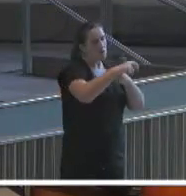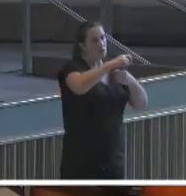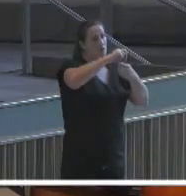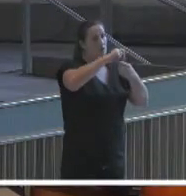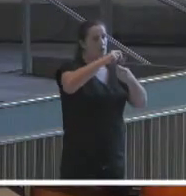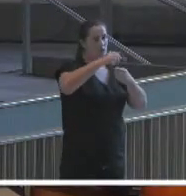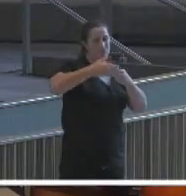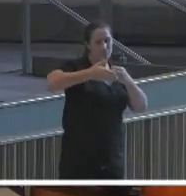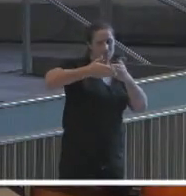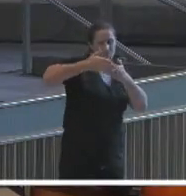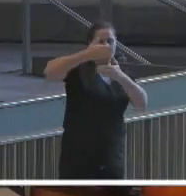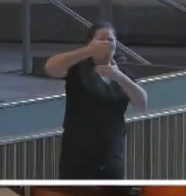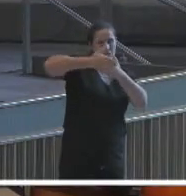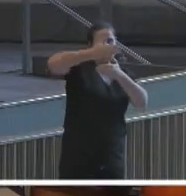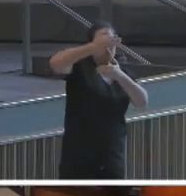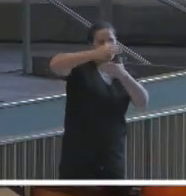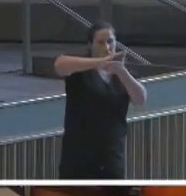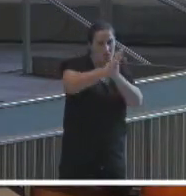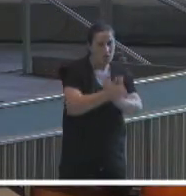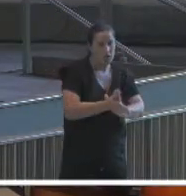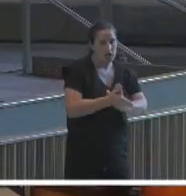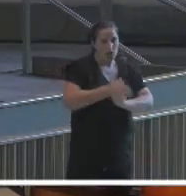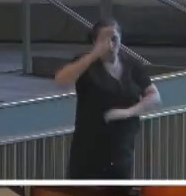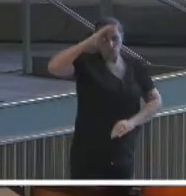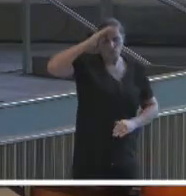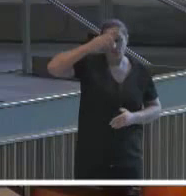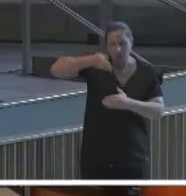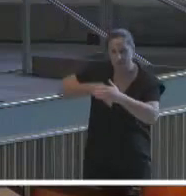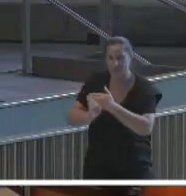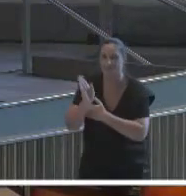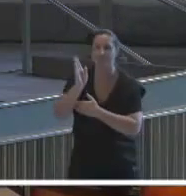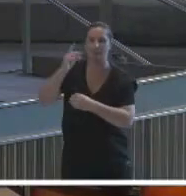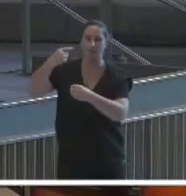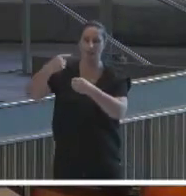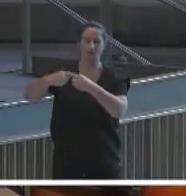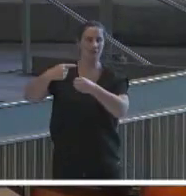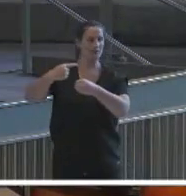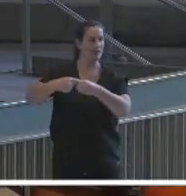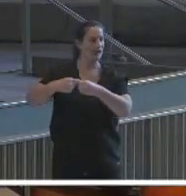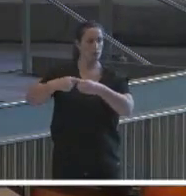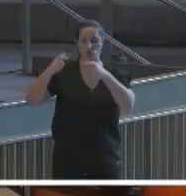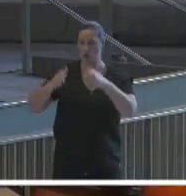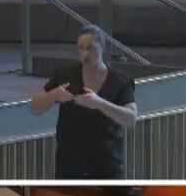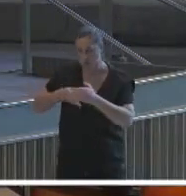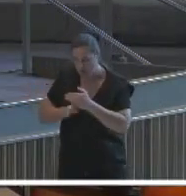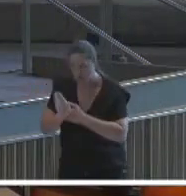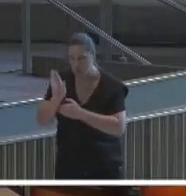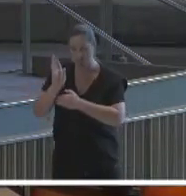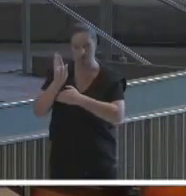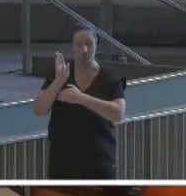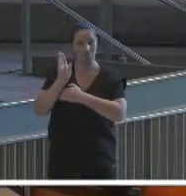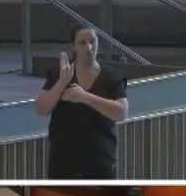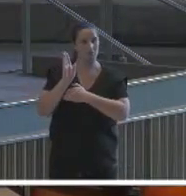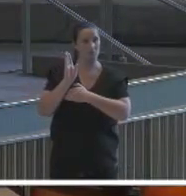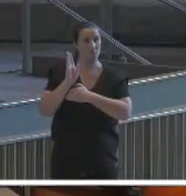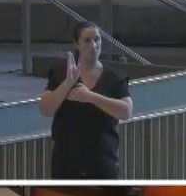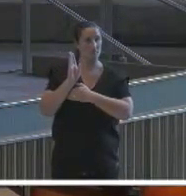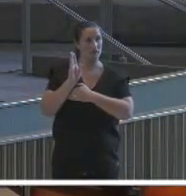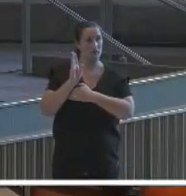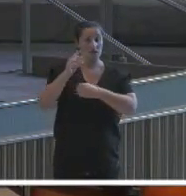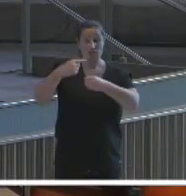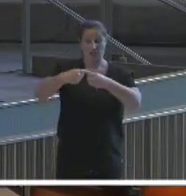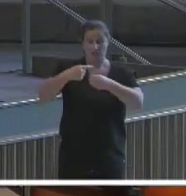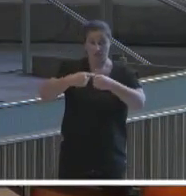cada soldado deveria invadir a cidade na posição exata em que estava, ou seja, a cidade de